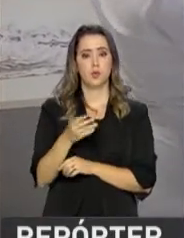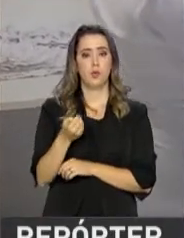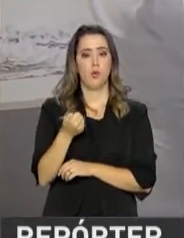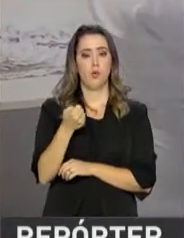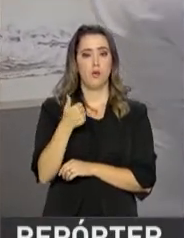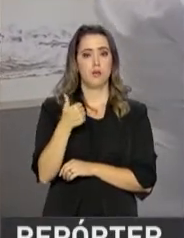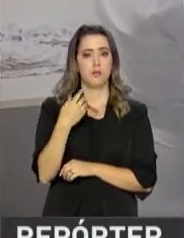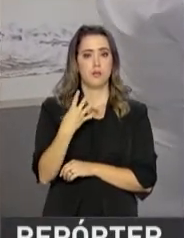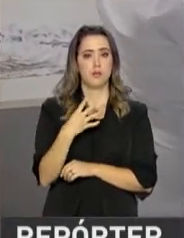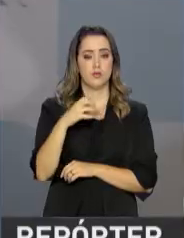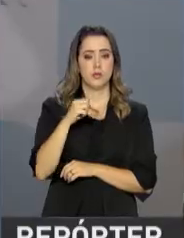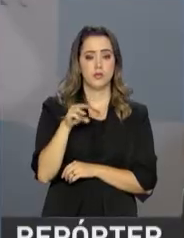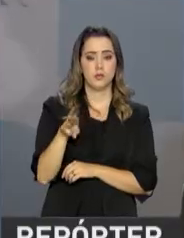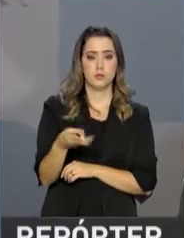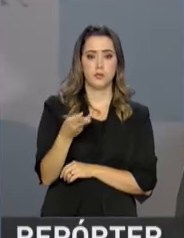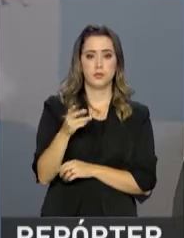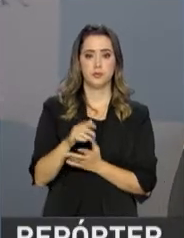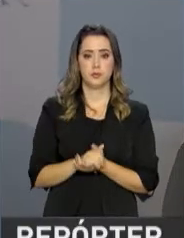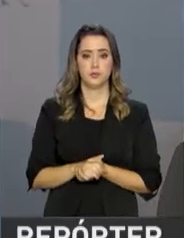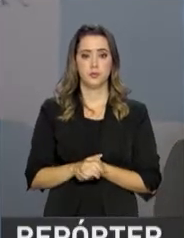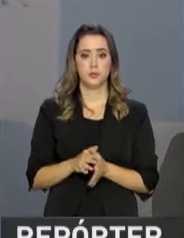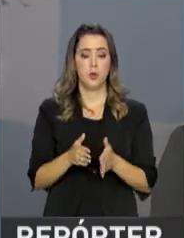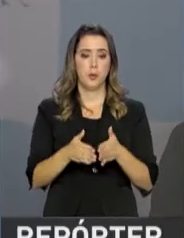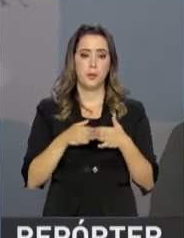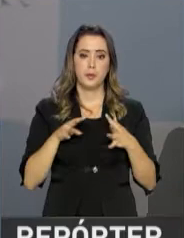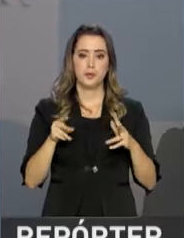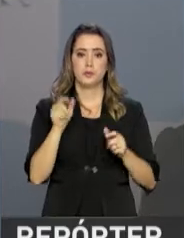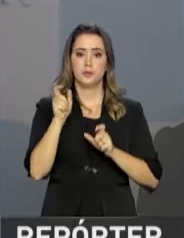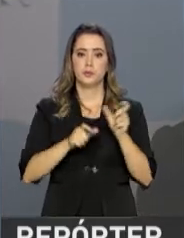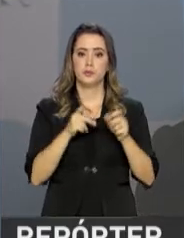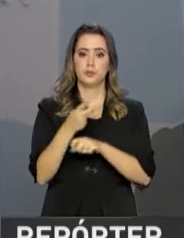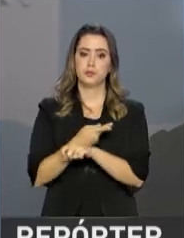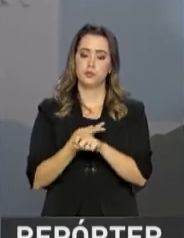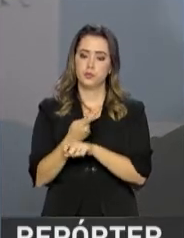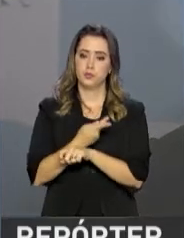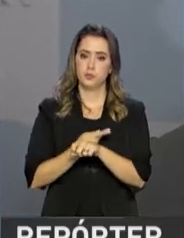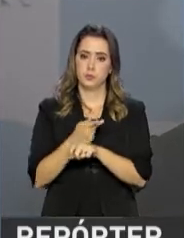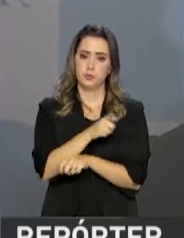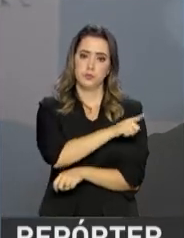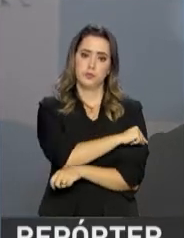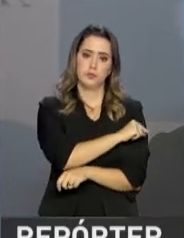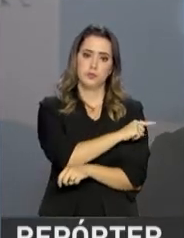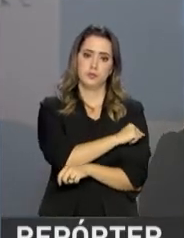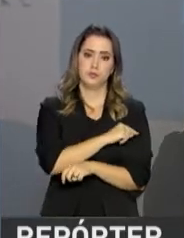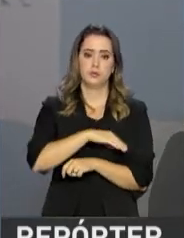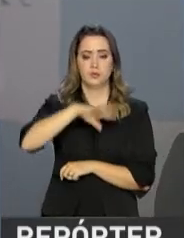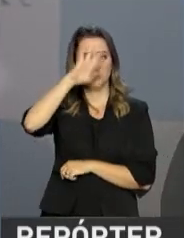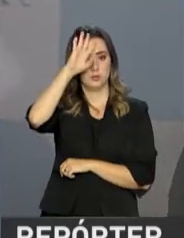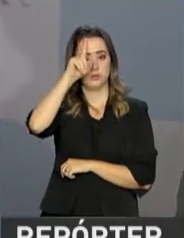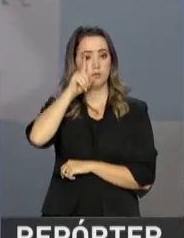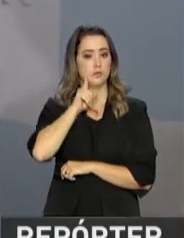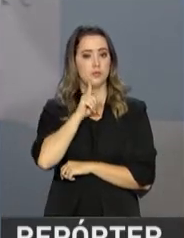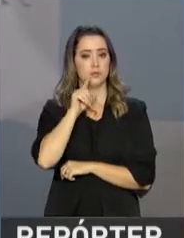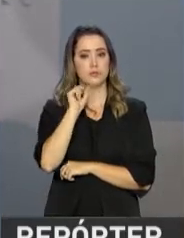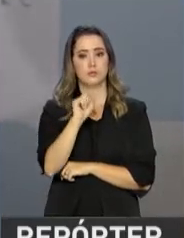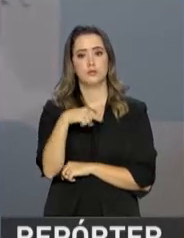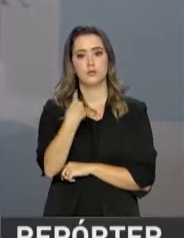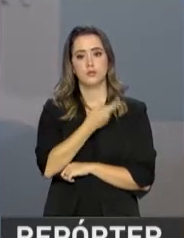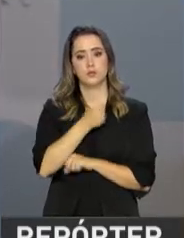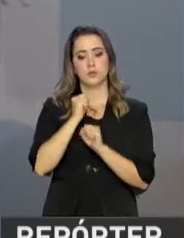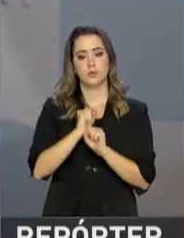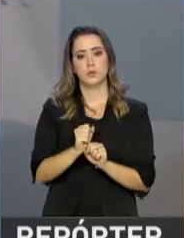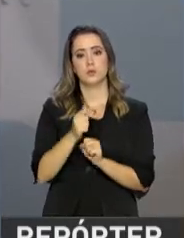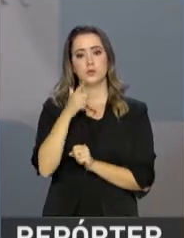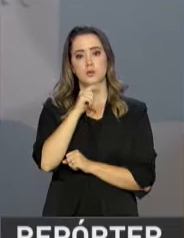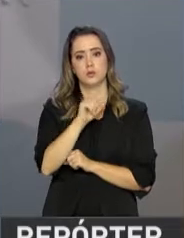49 milhões eu peço a todo cidadão que busque se imunizar contra a febre amarela para que nós possamos alcançar